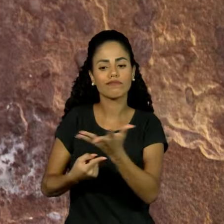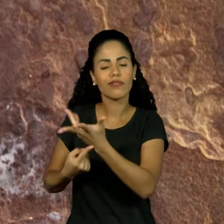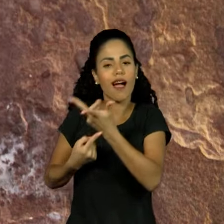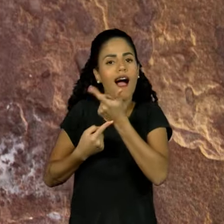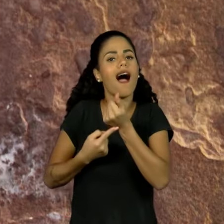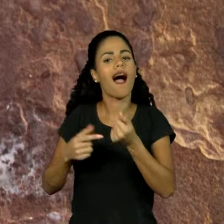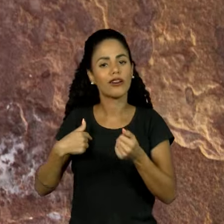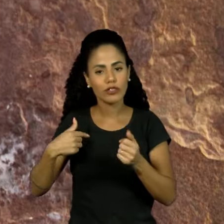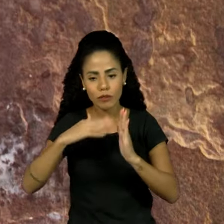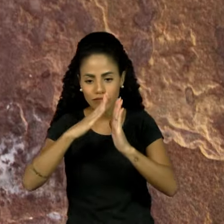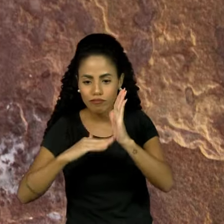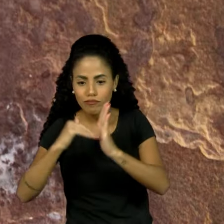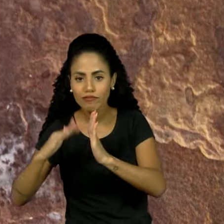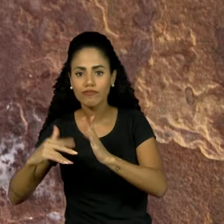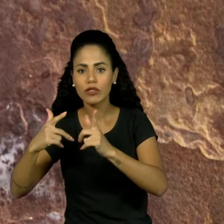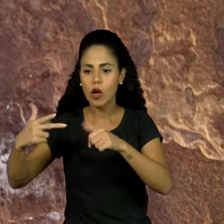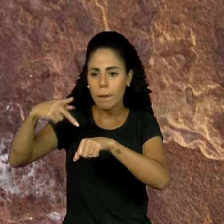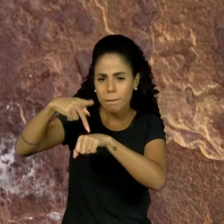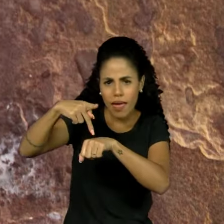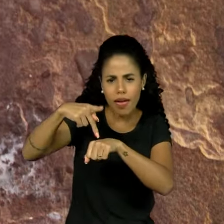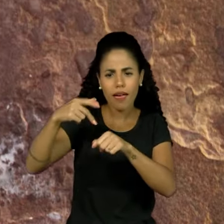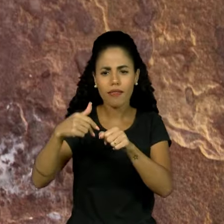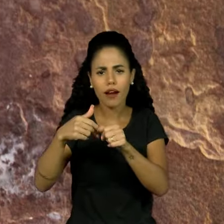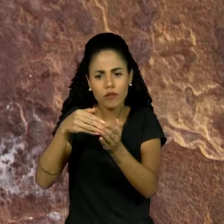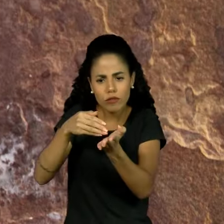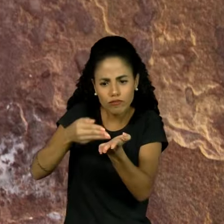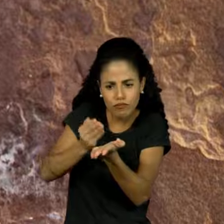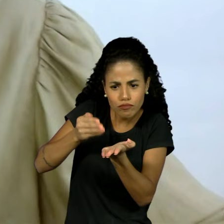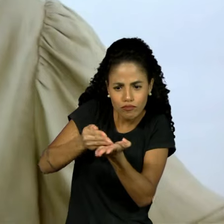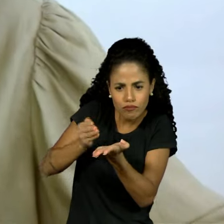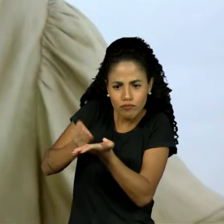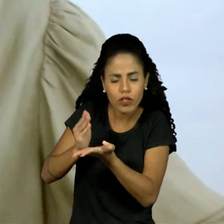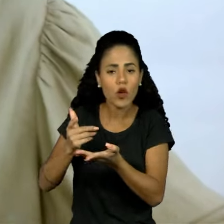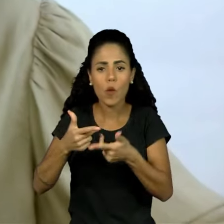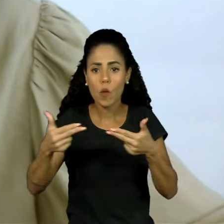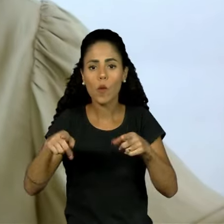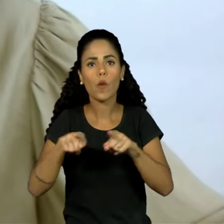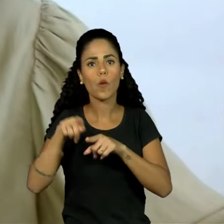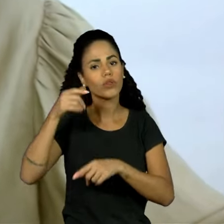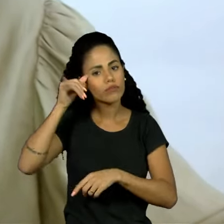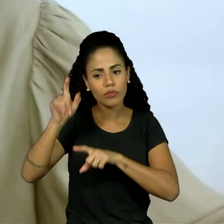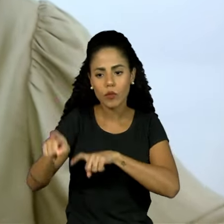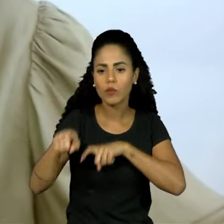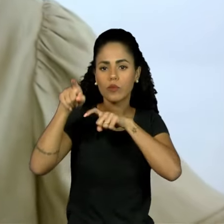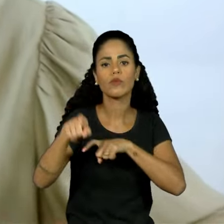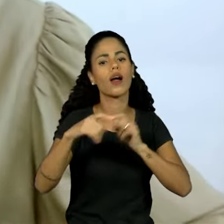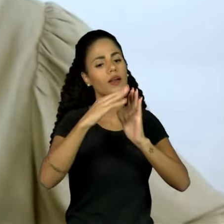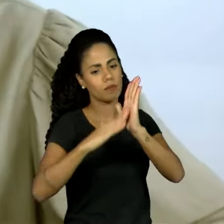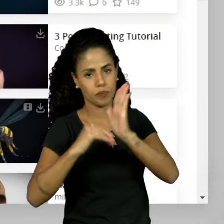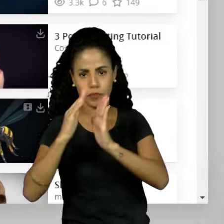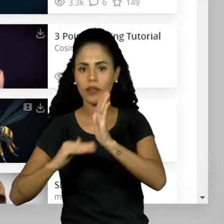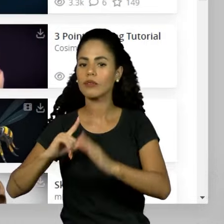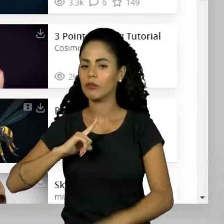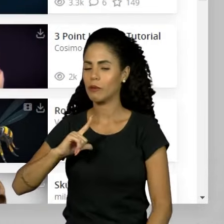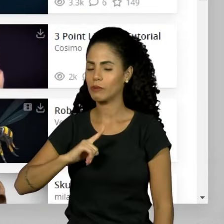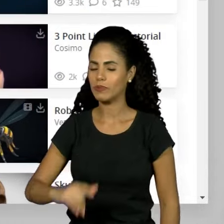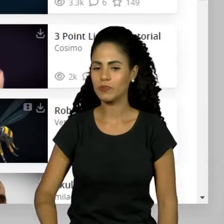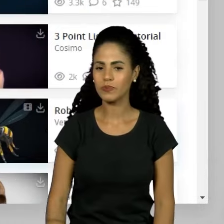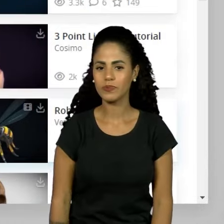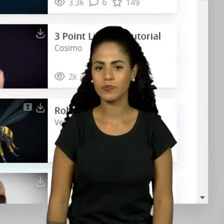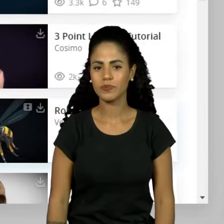de cerâmica e sambaquense. Também tínhamos, no estado de São Paulo, sítios com pinturas e gravuras rupestres.